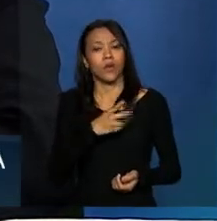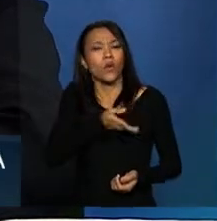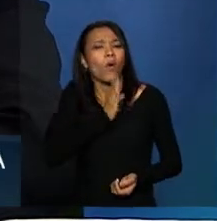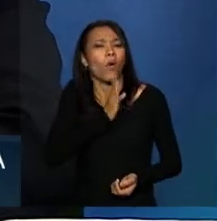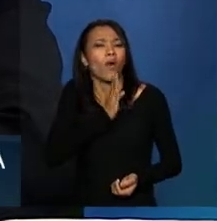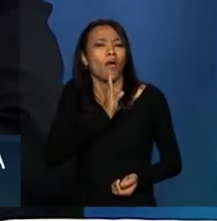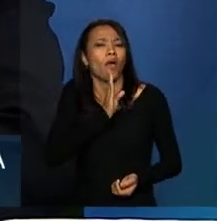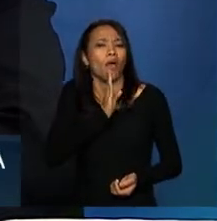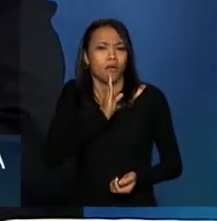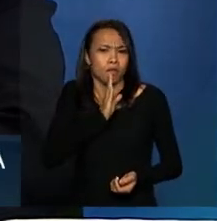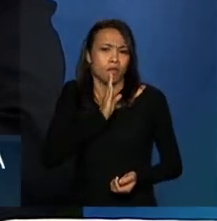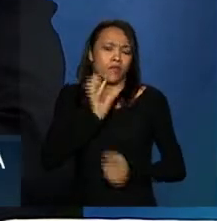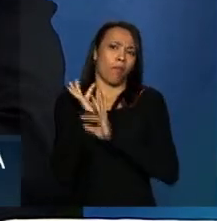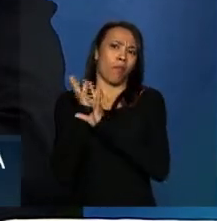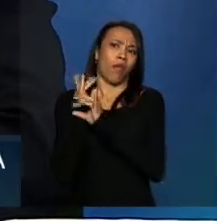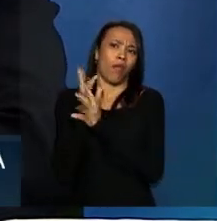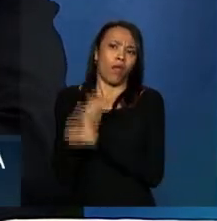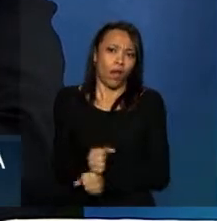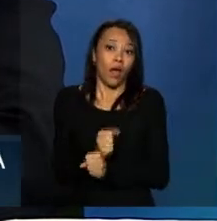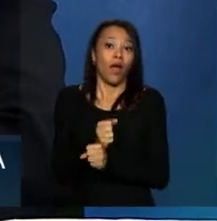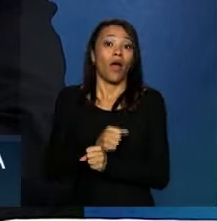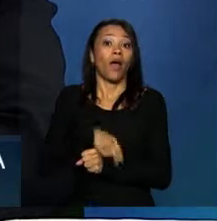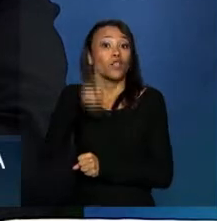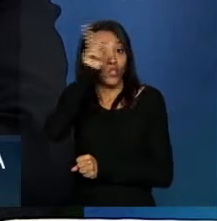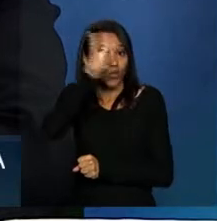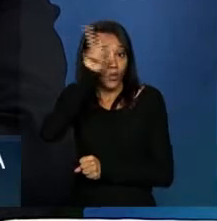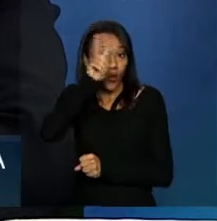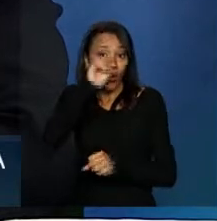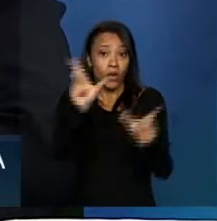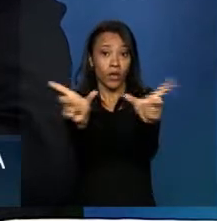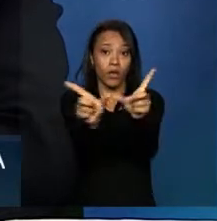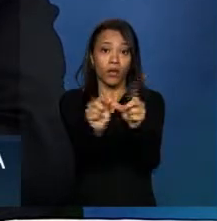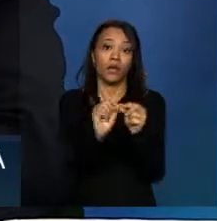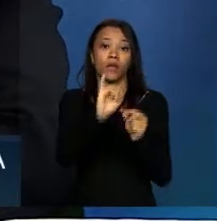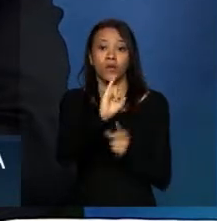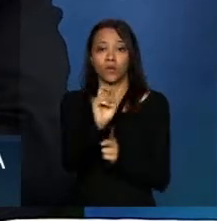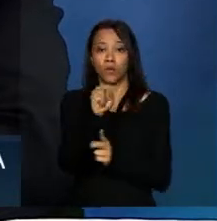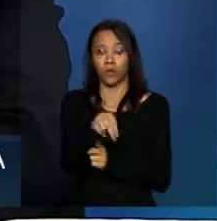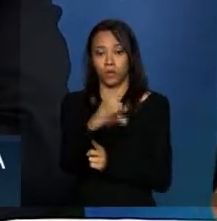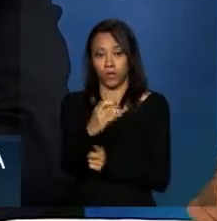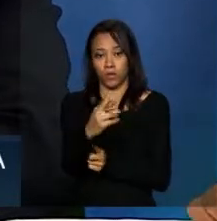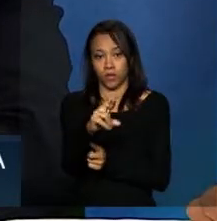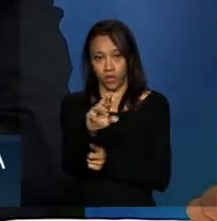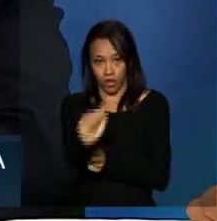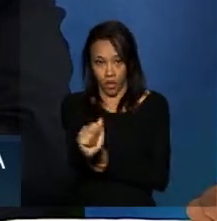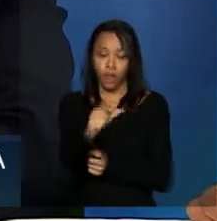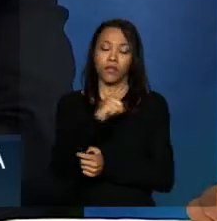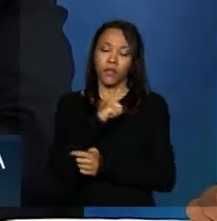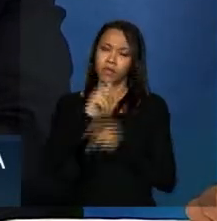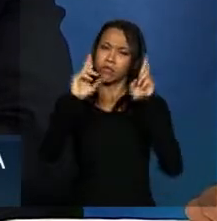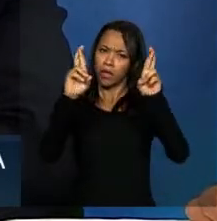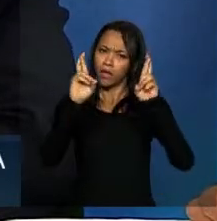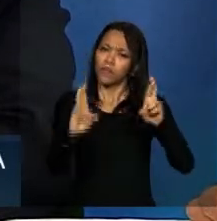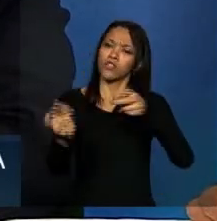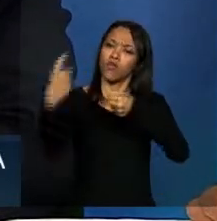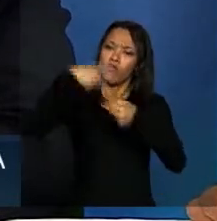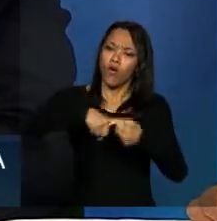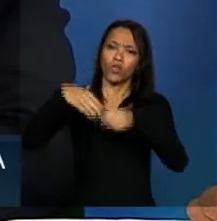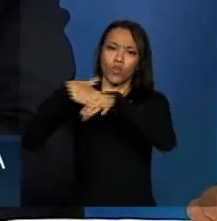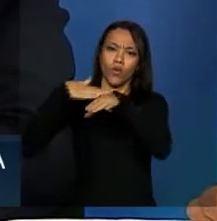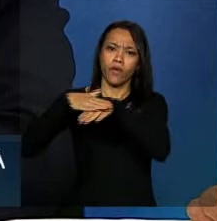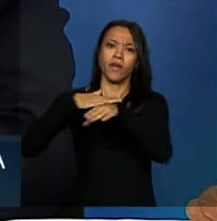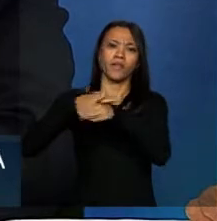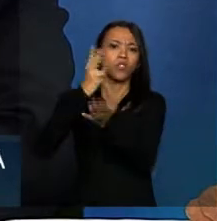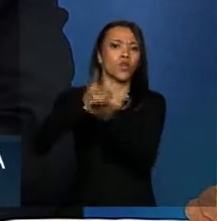da nossa presidenta do INCRA, nós temos esperança de um grande diálogo, de uma retomada desse debate